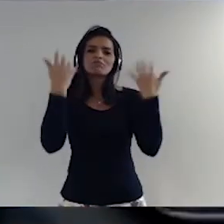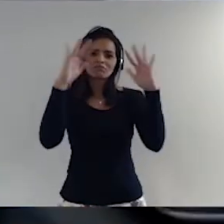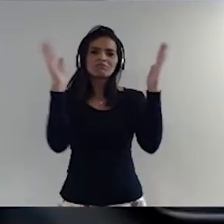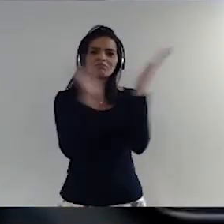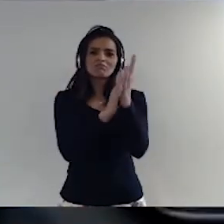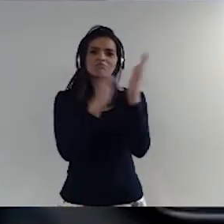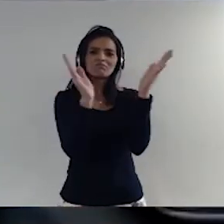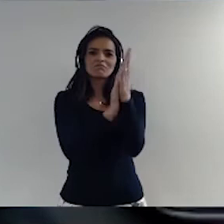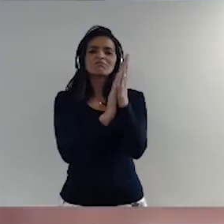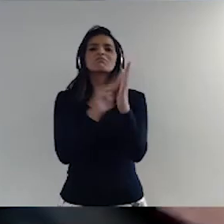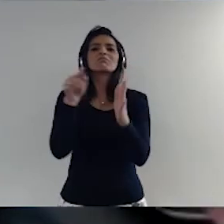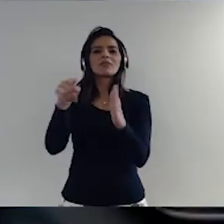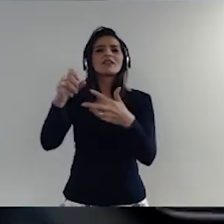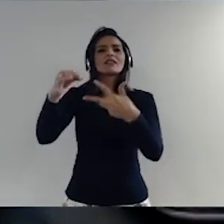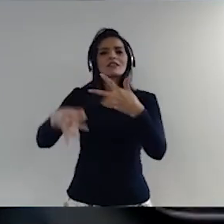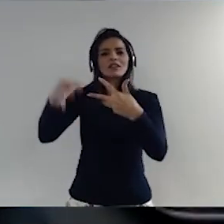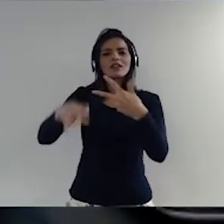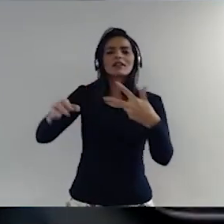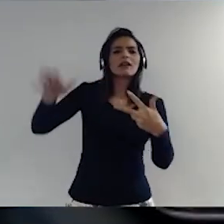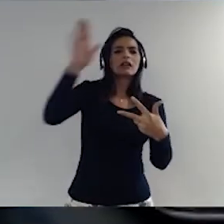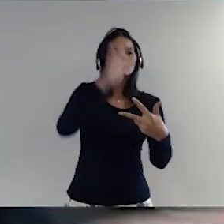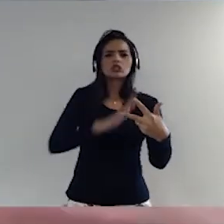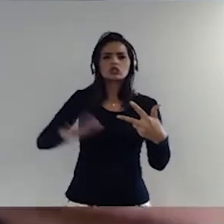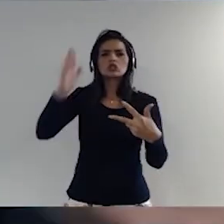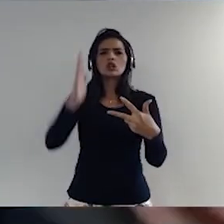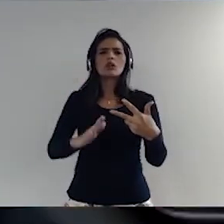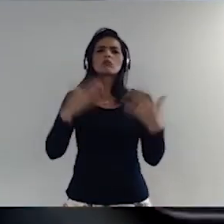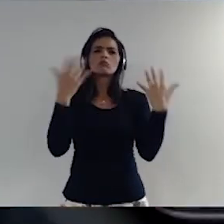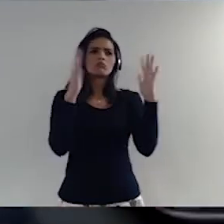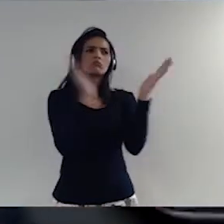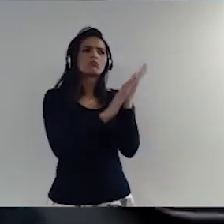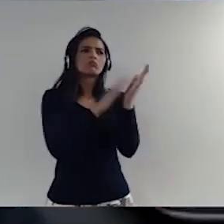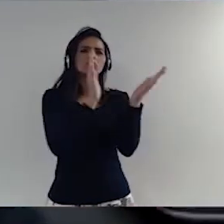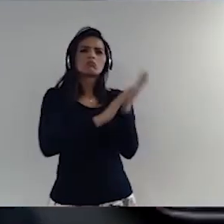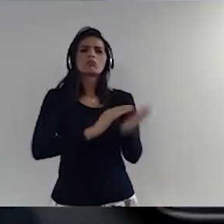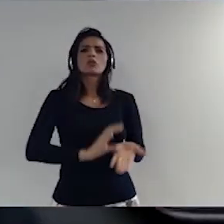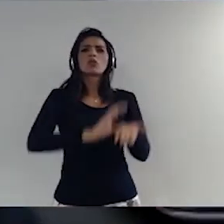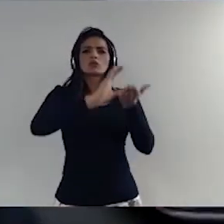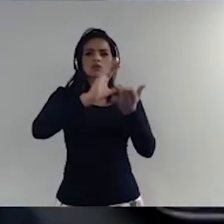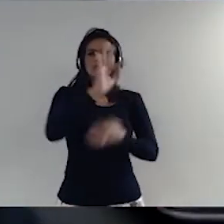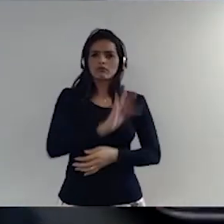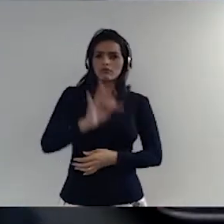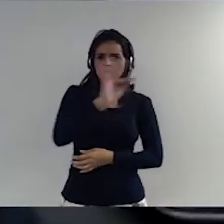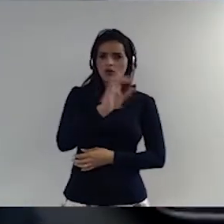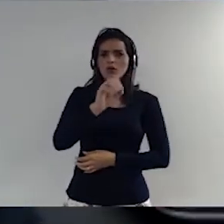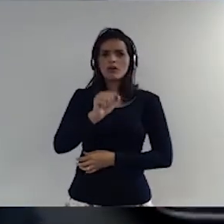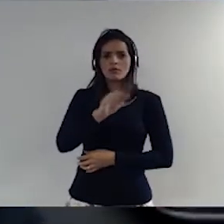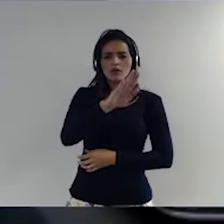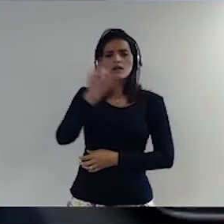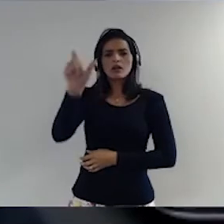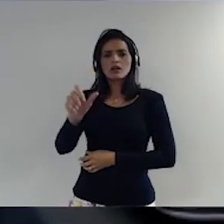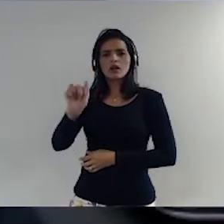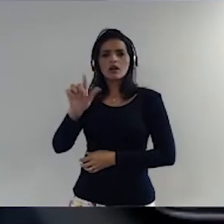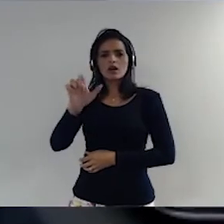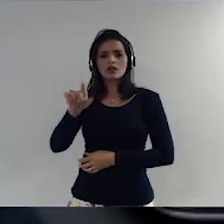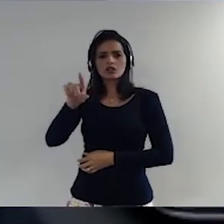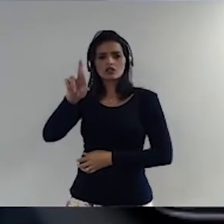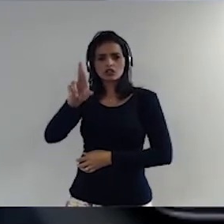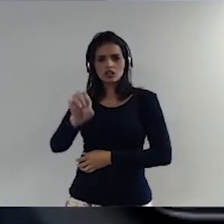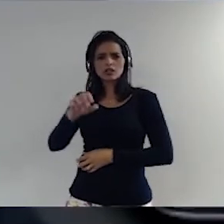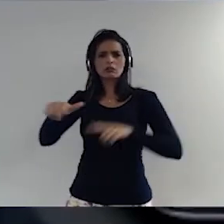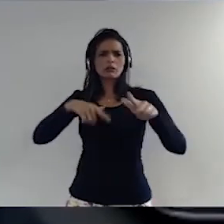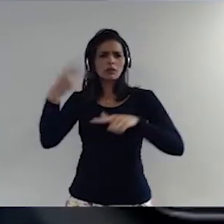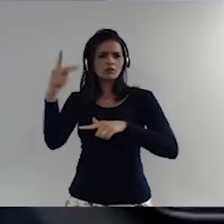prerrogativas do nosso Conselho Federal. Felicito o conselheiro Alexandre Guzuco, por todo o seu